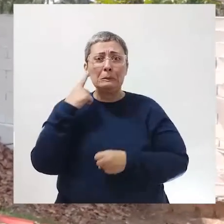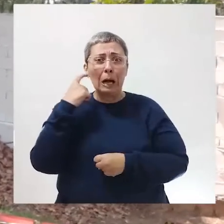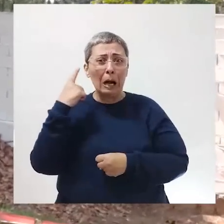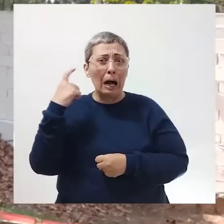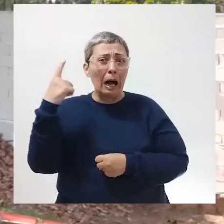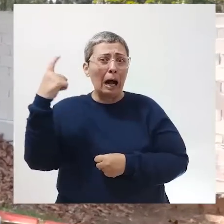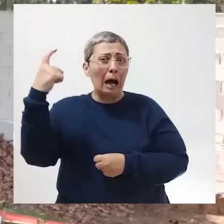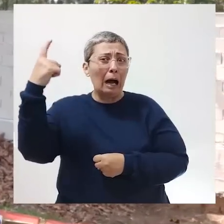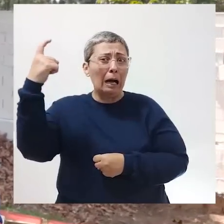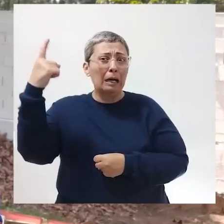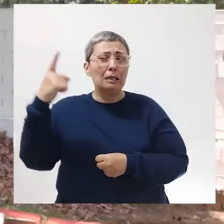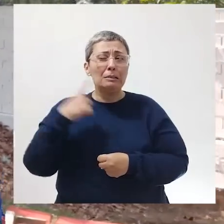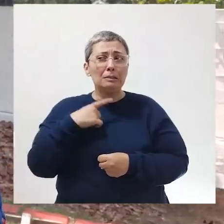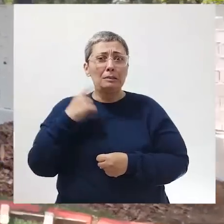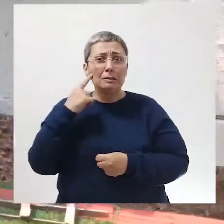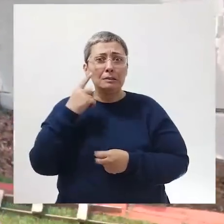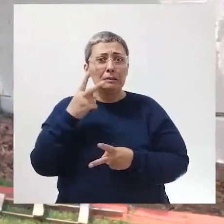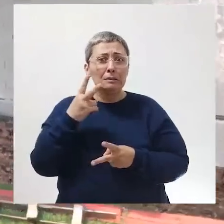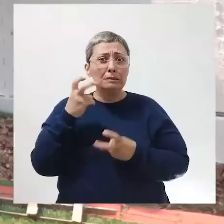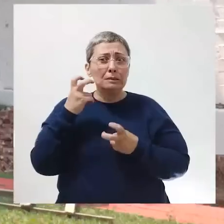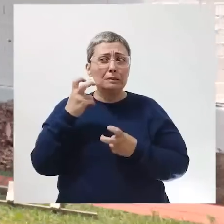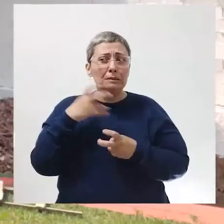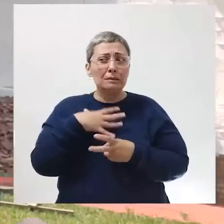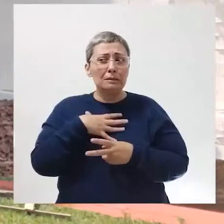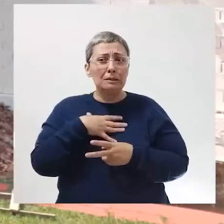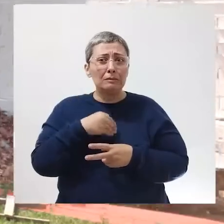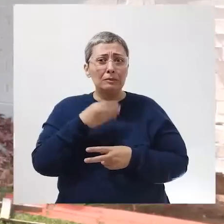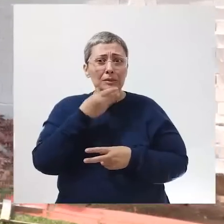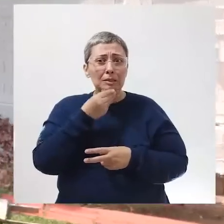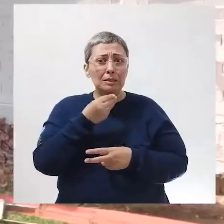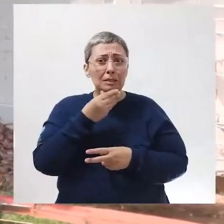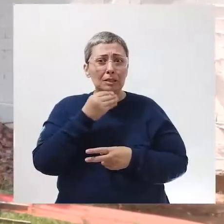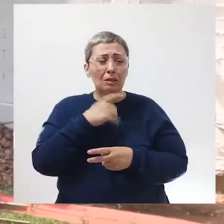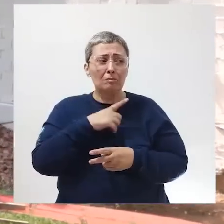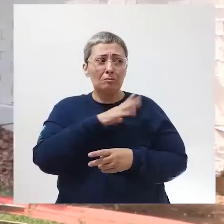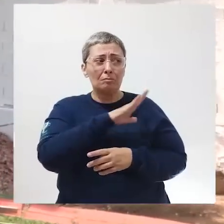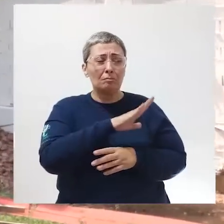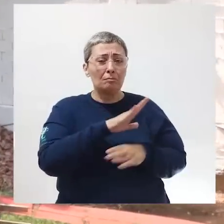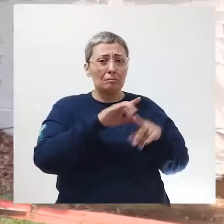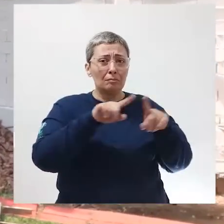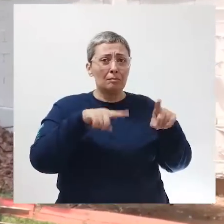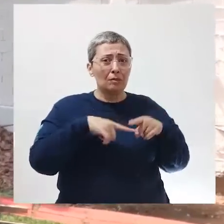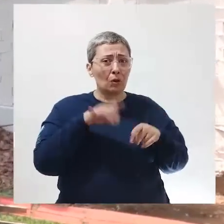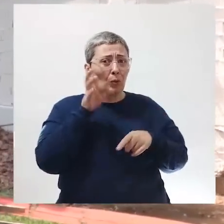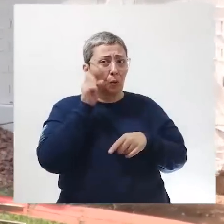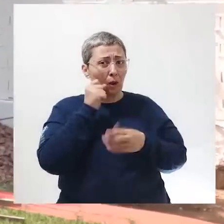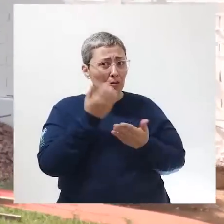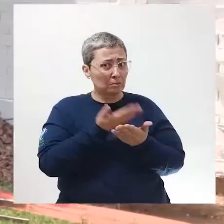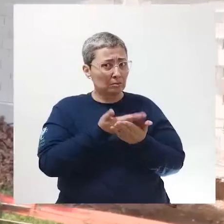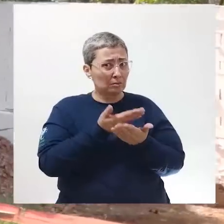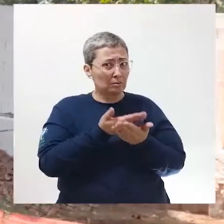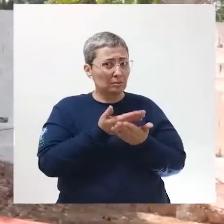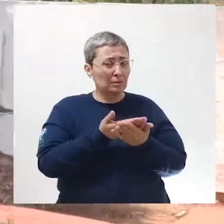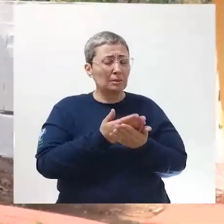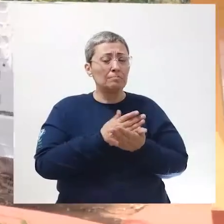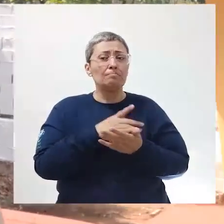forte. Me dei conta que o meu filho estava no quarto estudando.